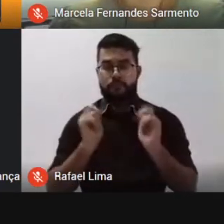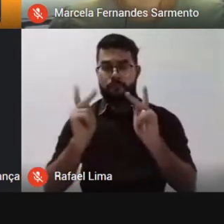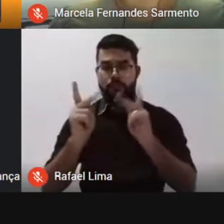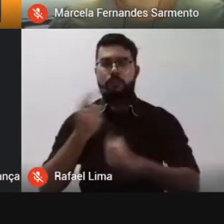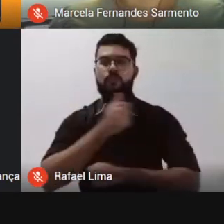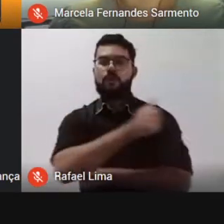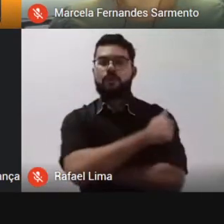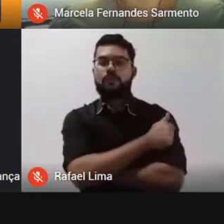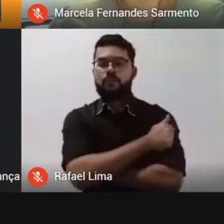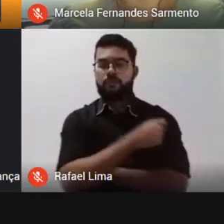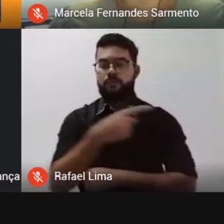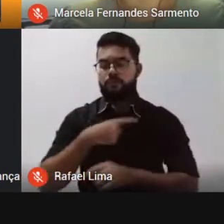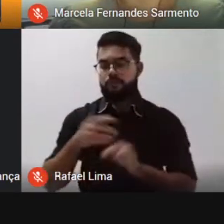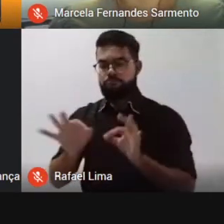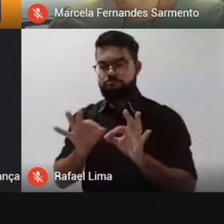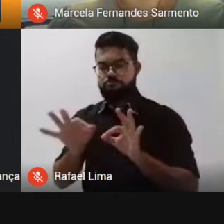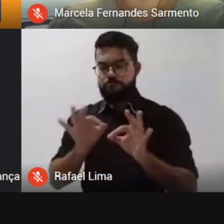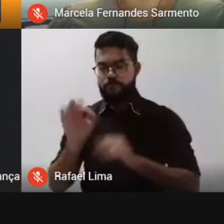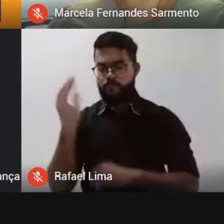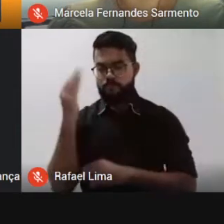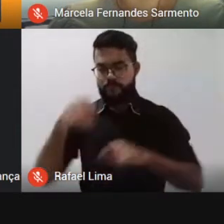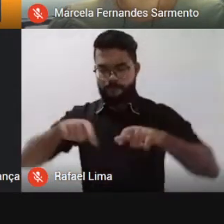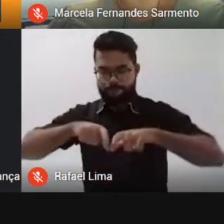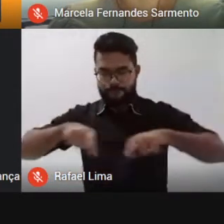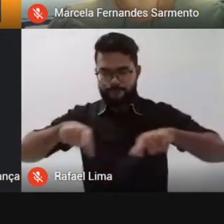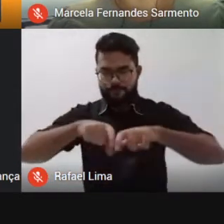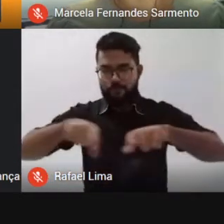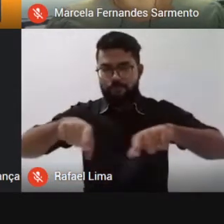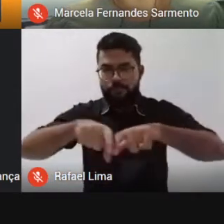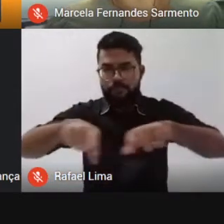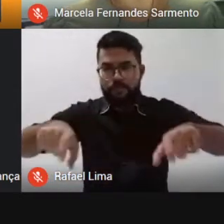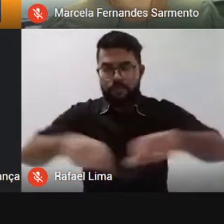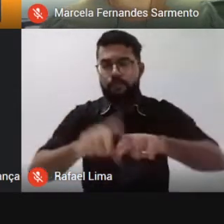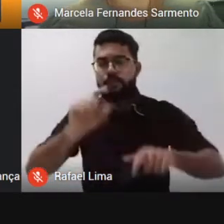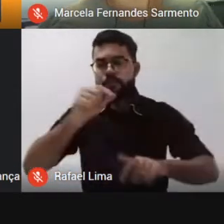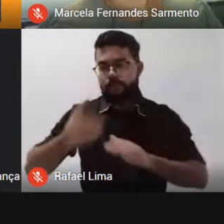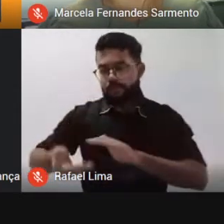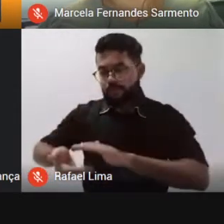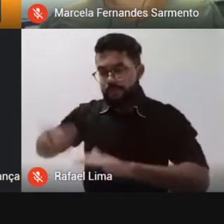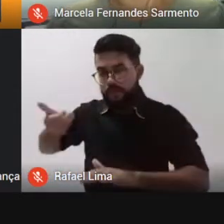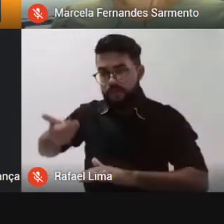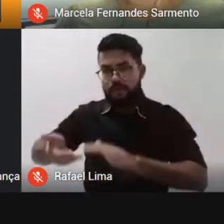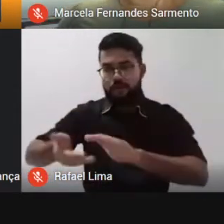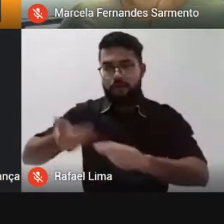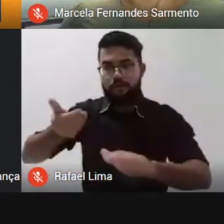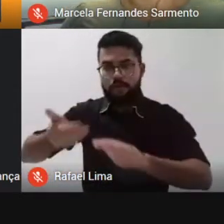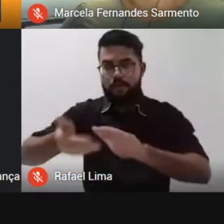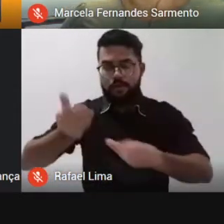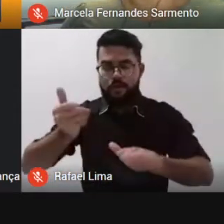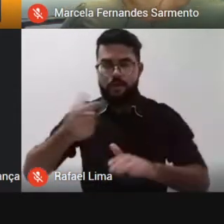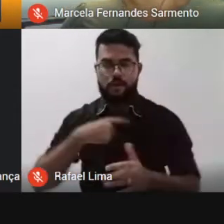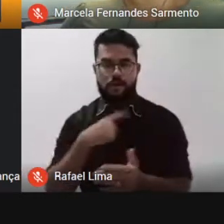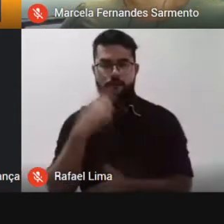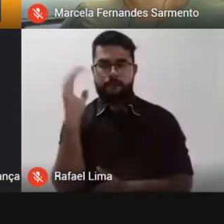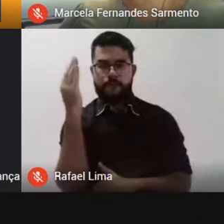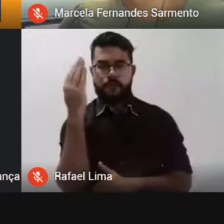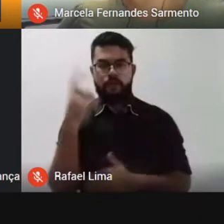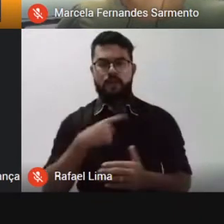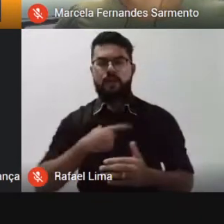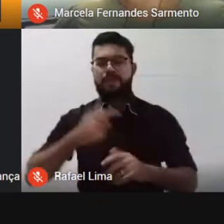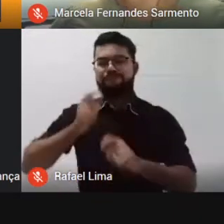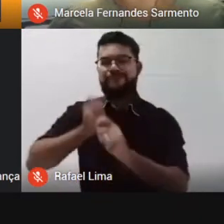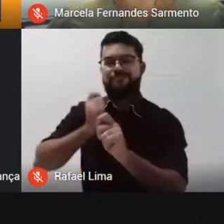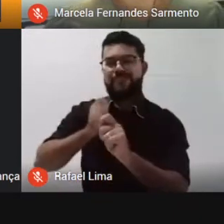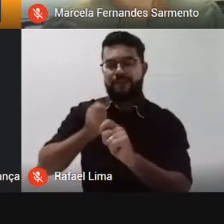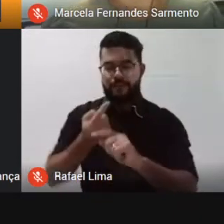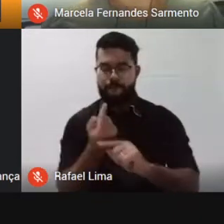com muito cuidado, sempre usando EPIs, para retirar aqui os pregos. Alguns pregos desses ainda foram